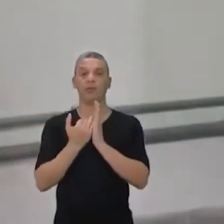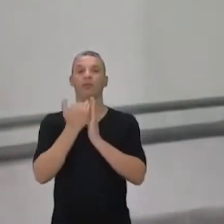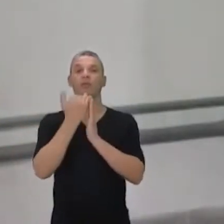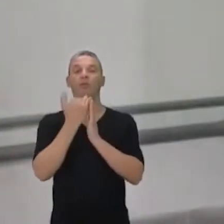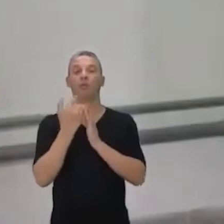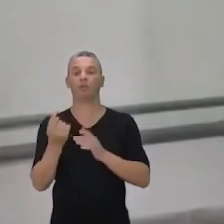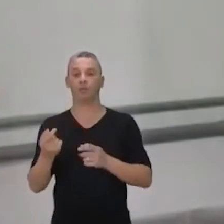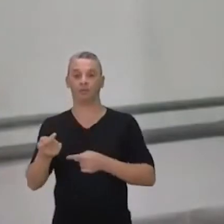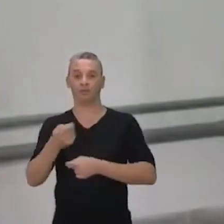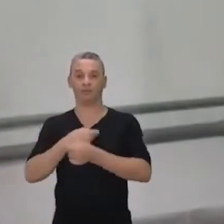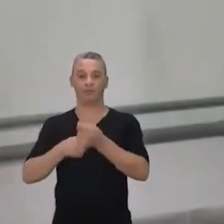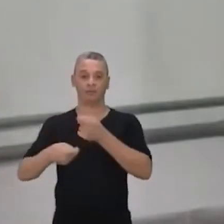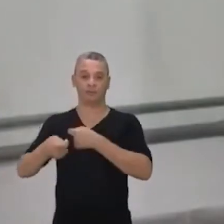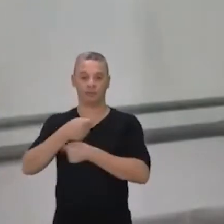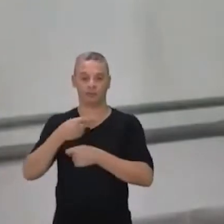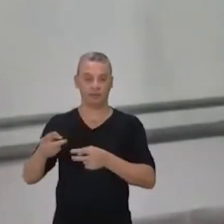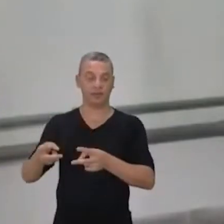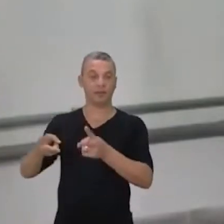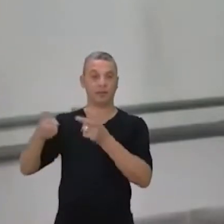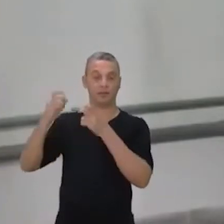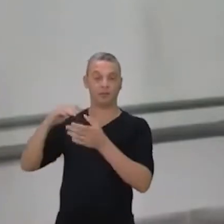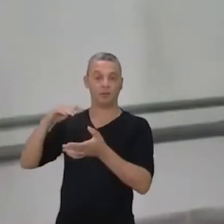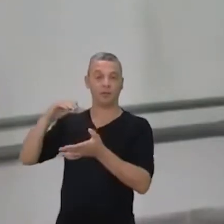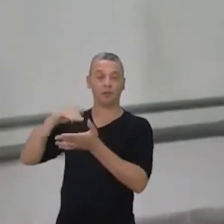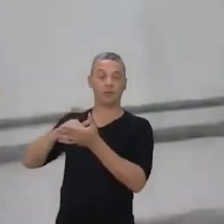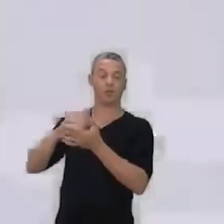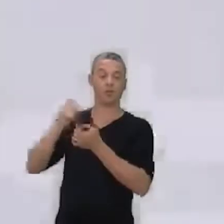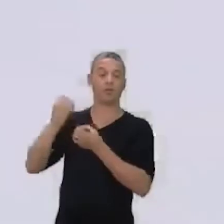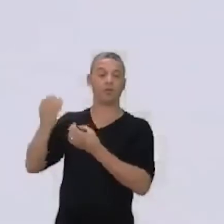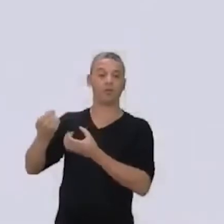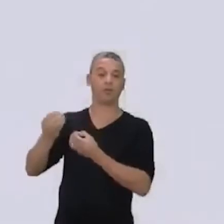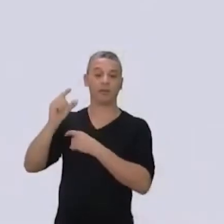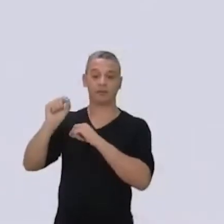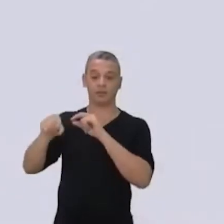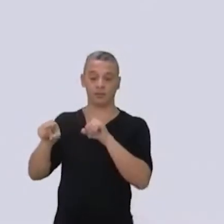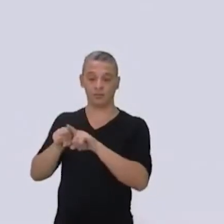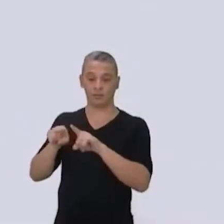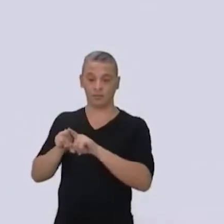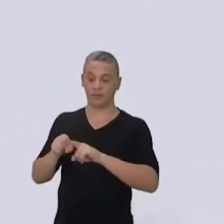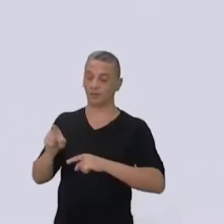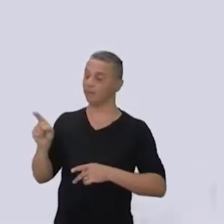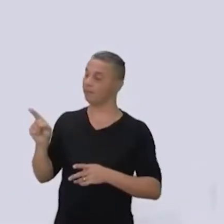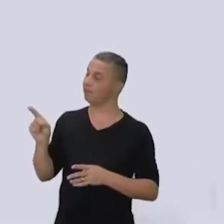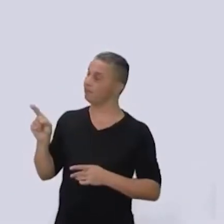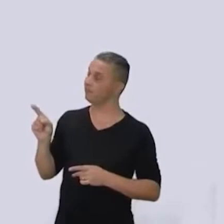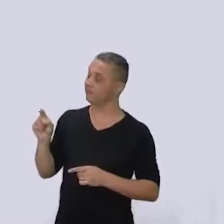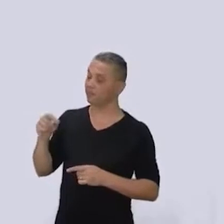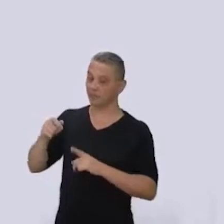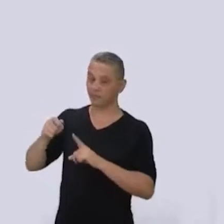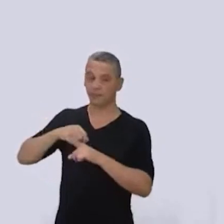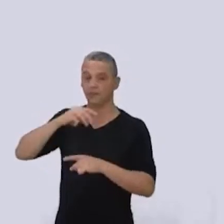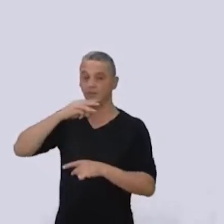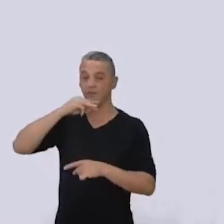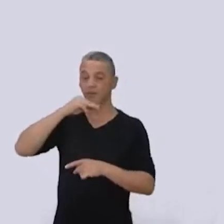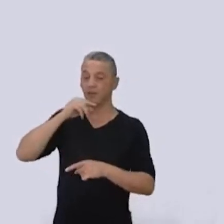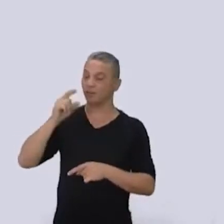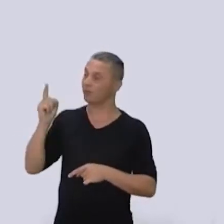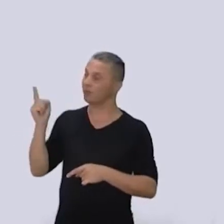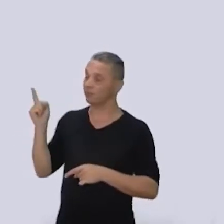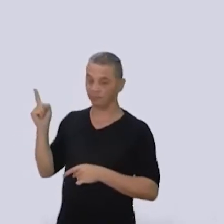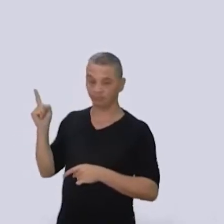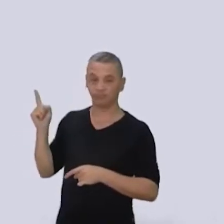taxa Selic. E aí vocês vão perceber que a última informação que nós temos, o último dado que nós temos, que é do mês de março, da taxa